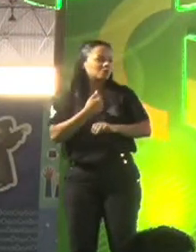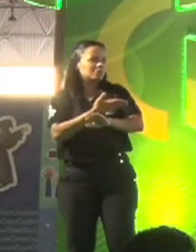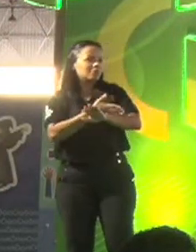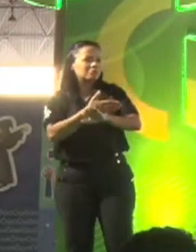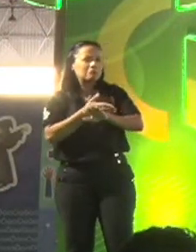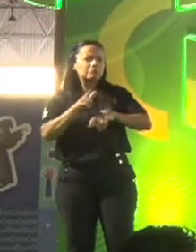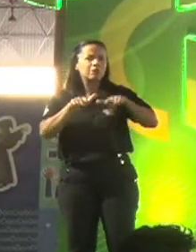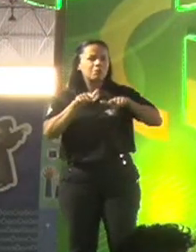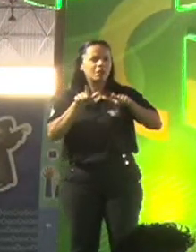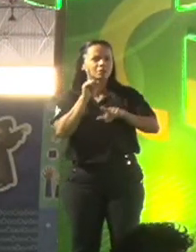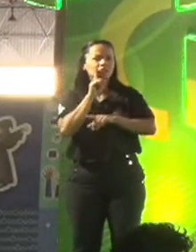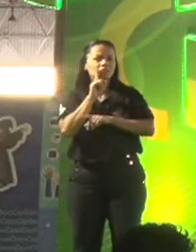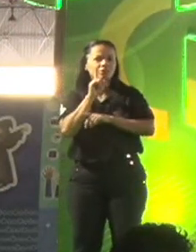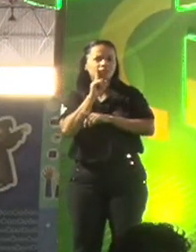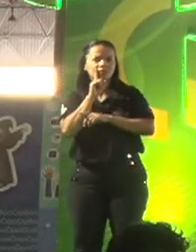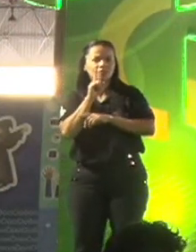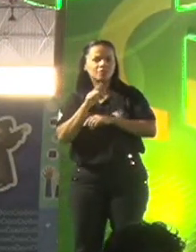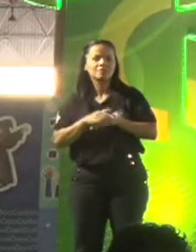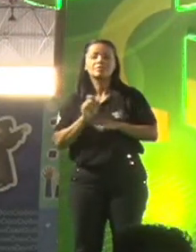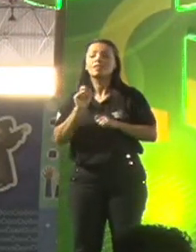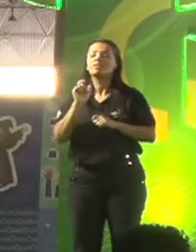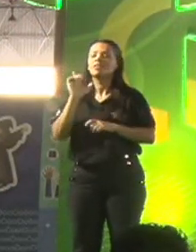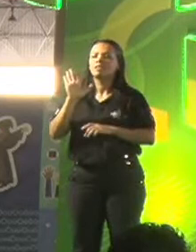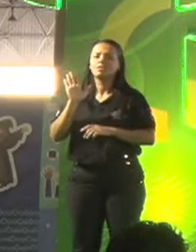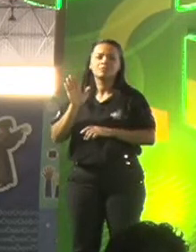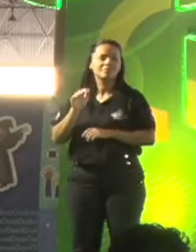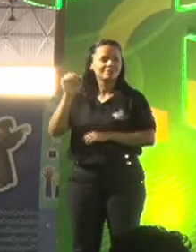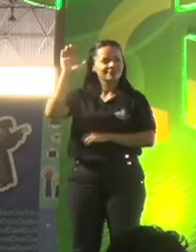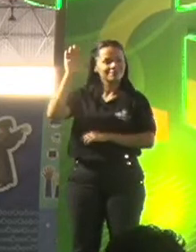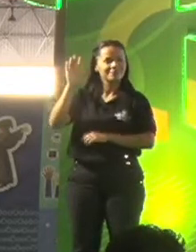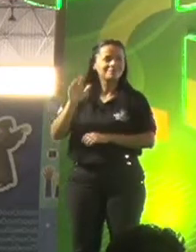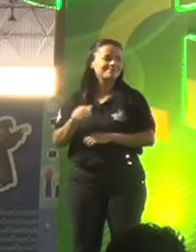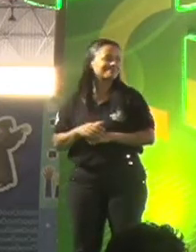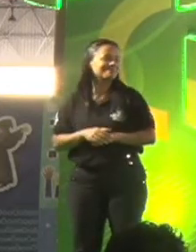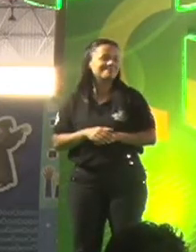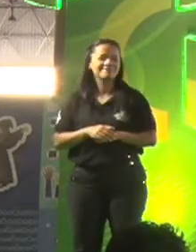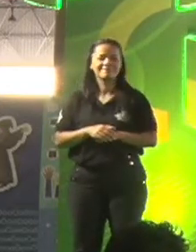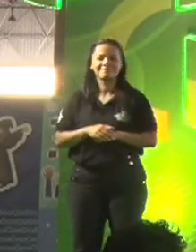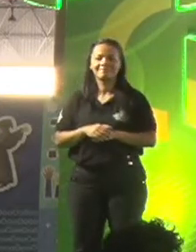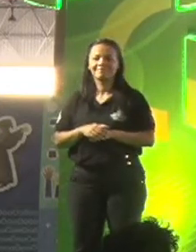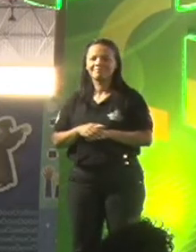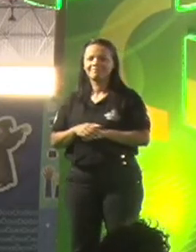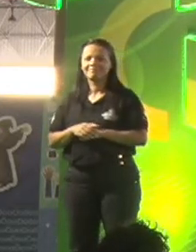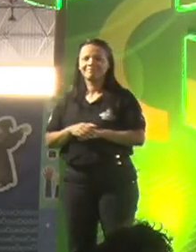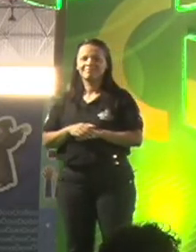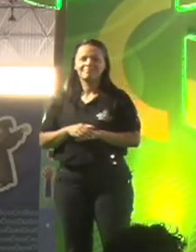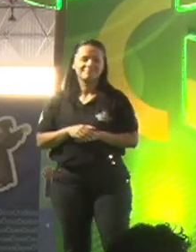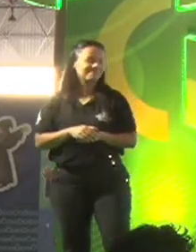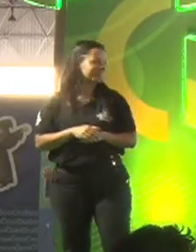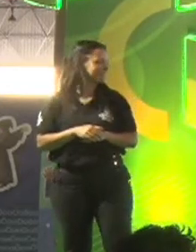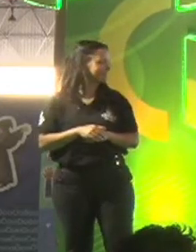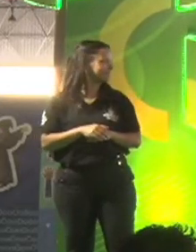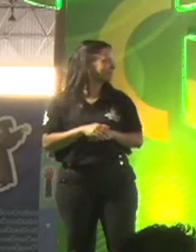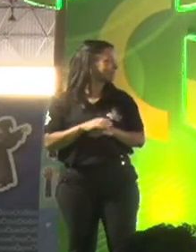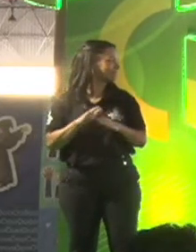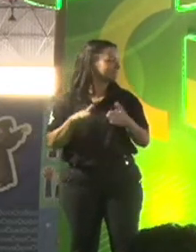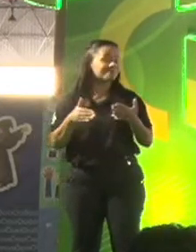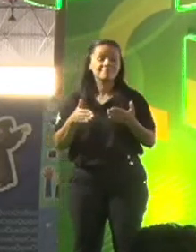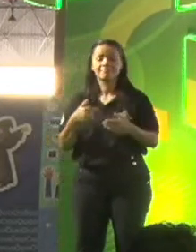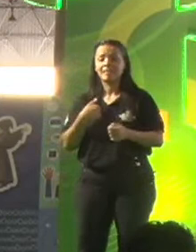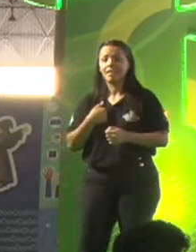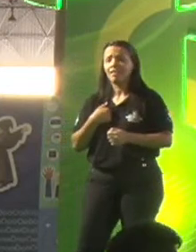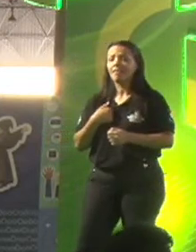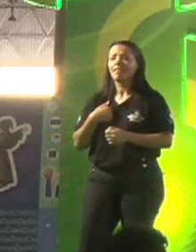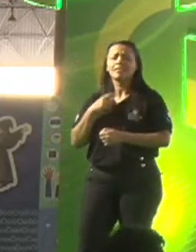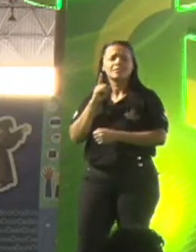cotidianas assim para algo no trabalho dá uma levantadinha aí na mão quem tem então isso